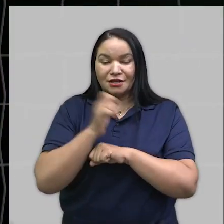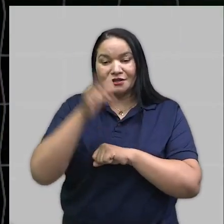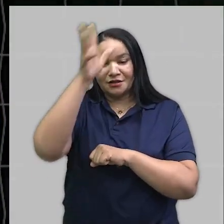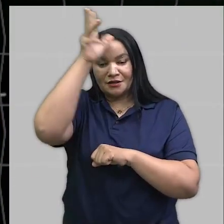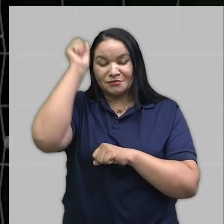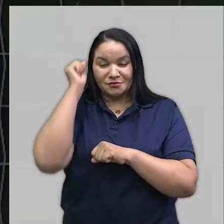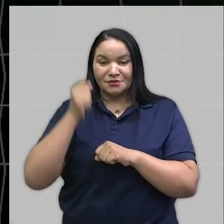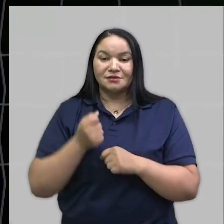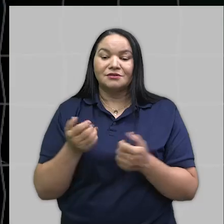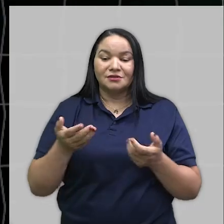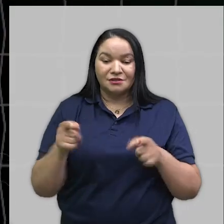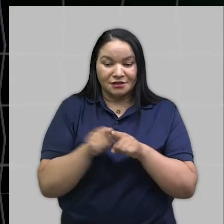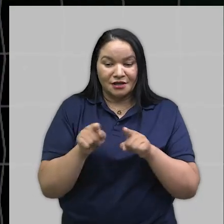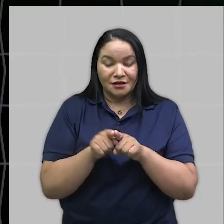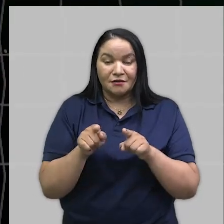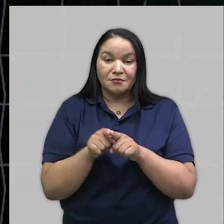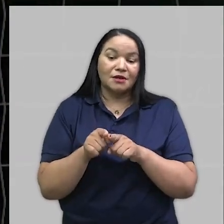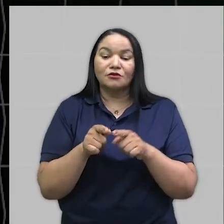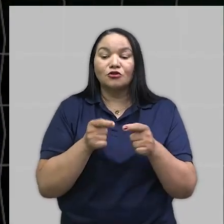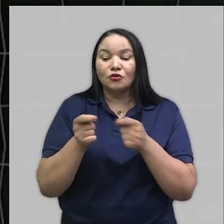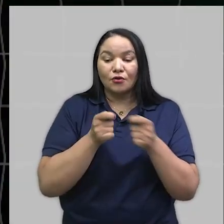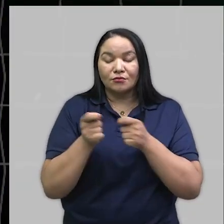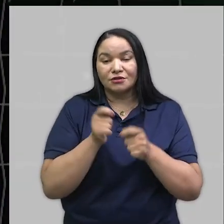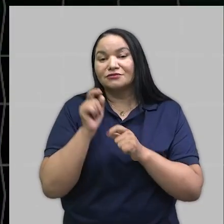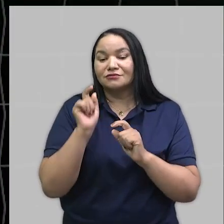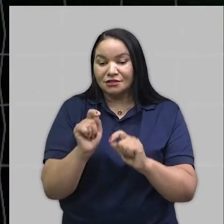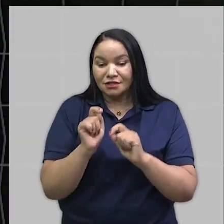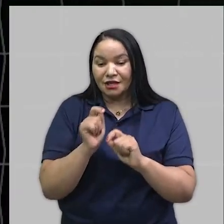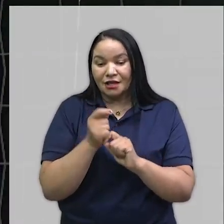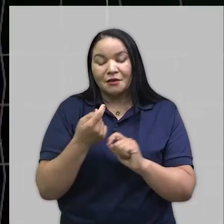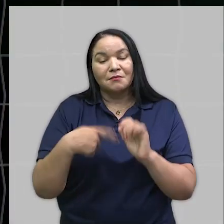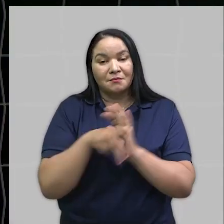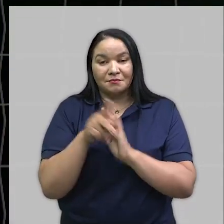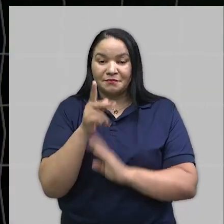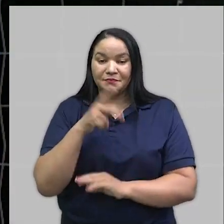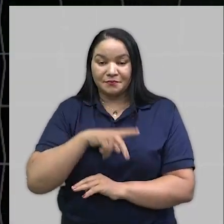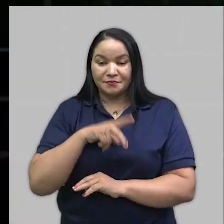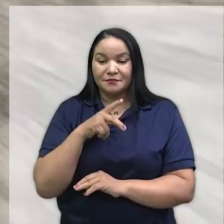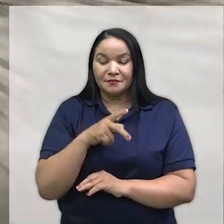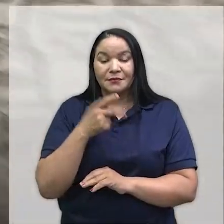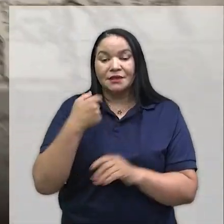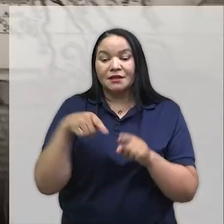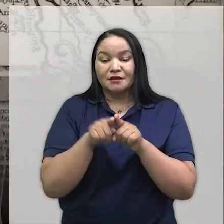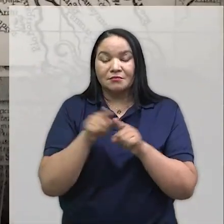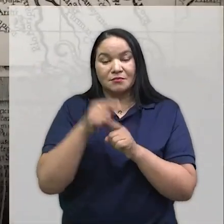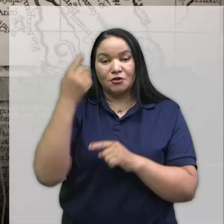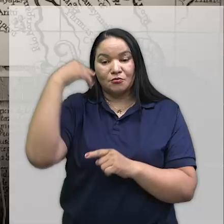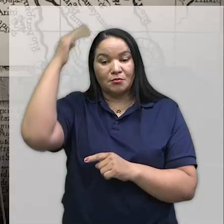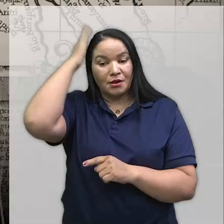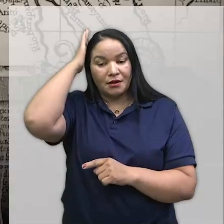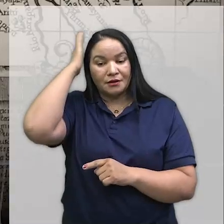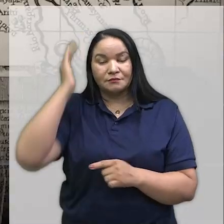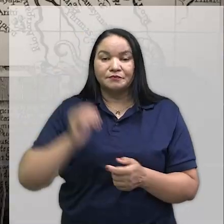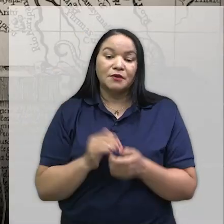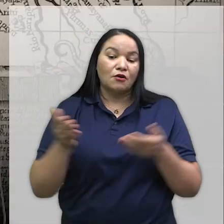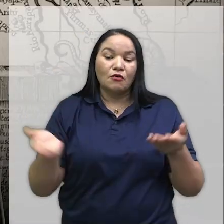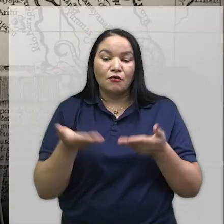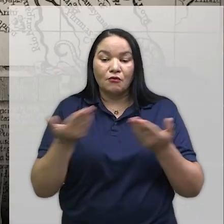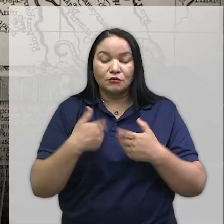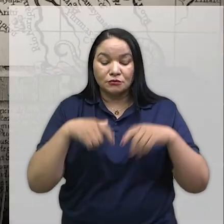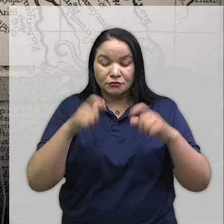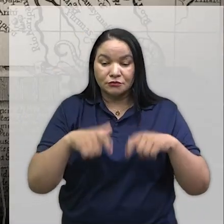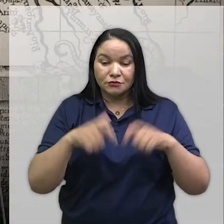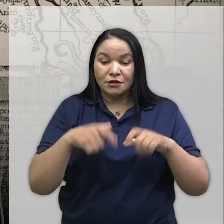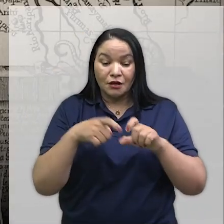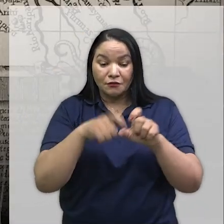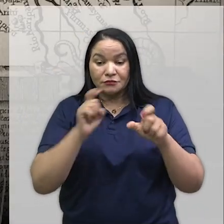a priori, fica subordinado à província do Grão-Pará, tá, gente? Posteriormente, essa região vai se